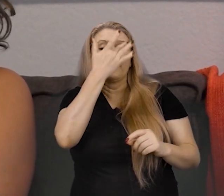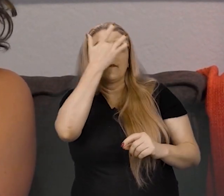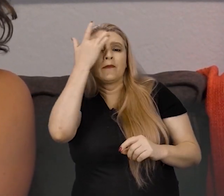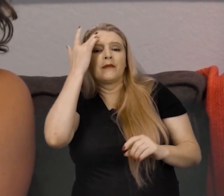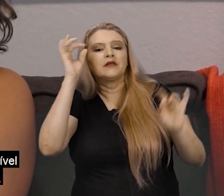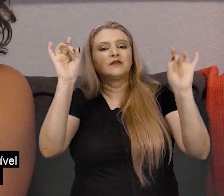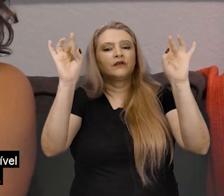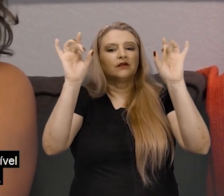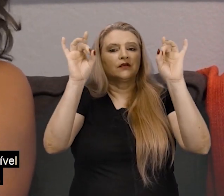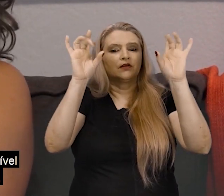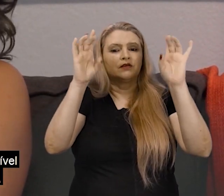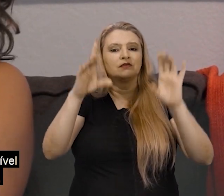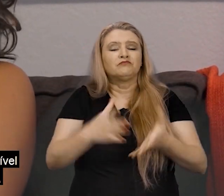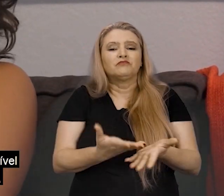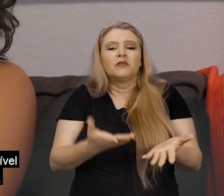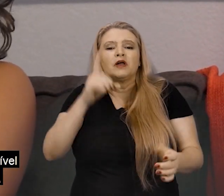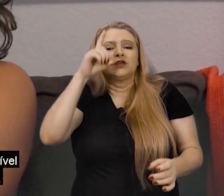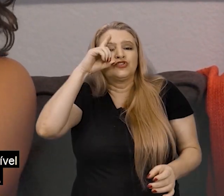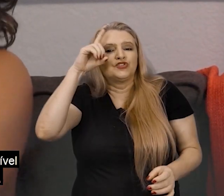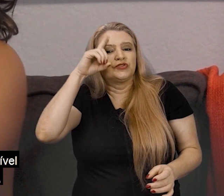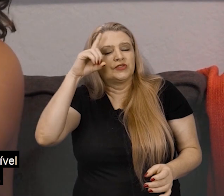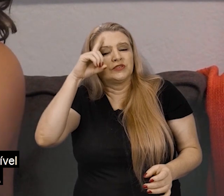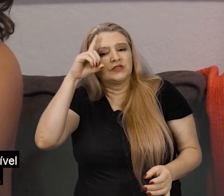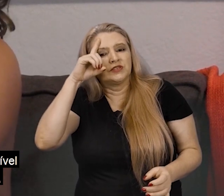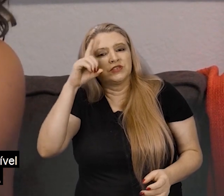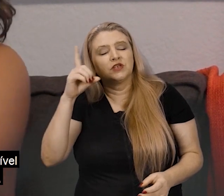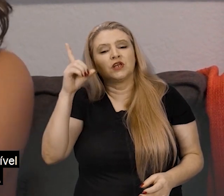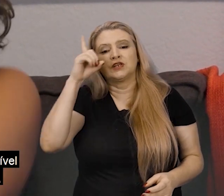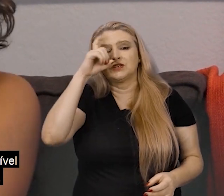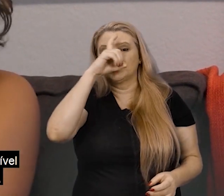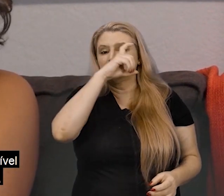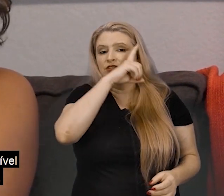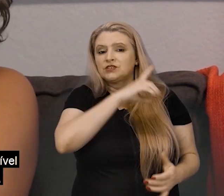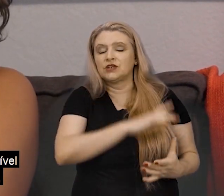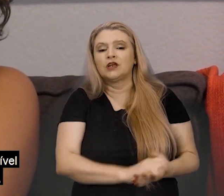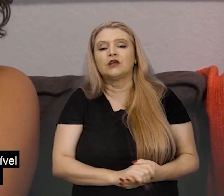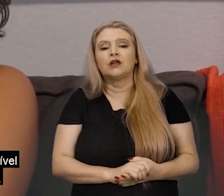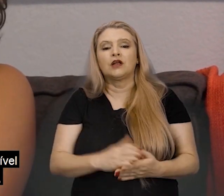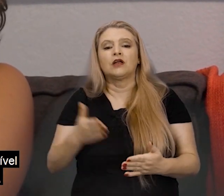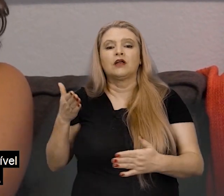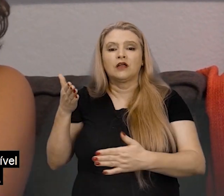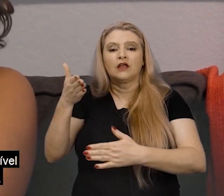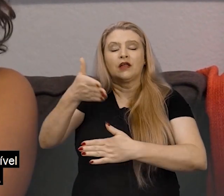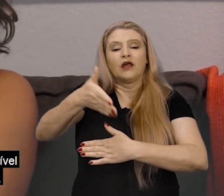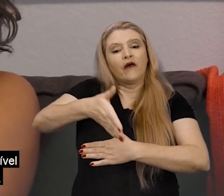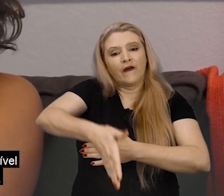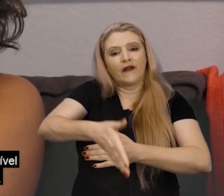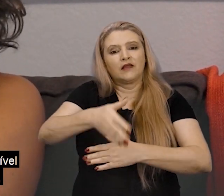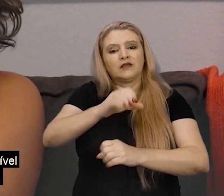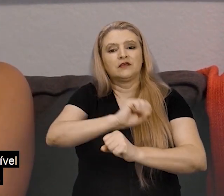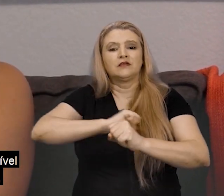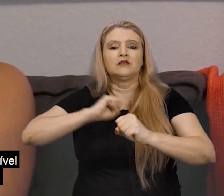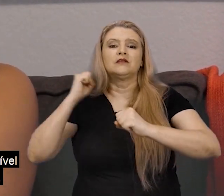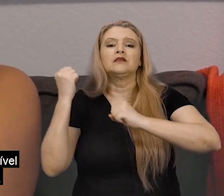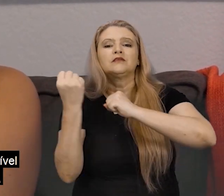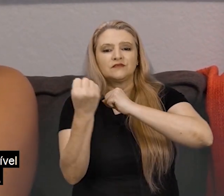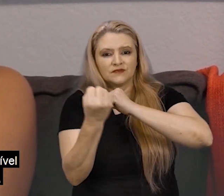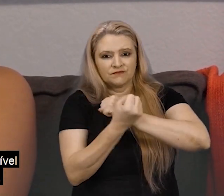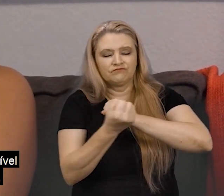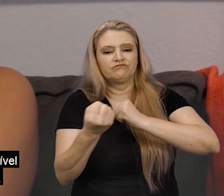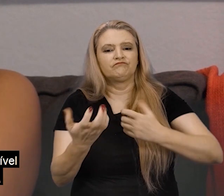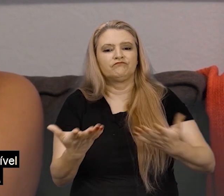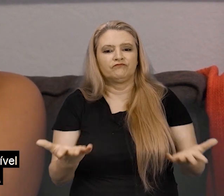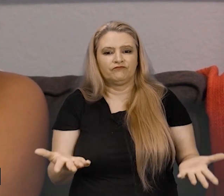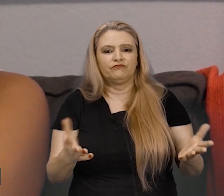no dia a dia, que está, enfim, que vem com o que é de inacessível dessa cidade, né? Então, eu acho